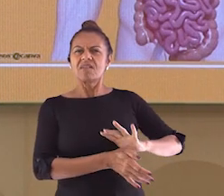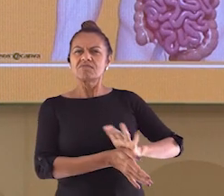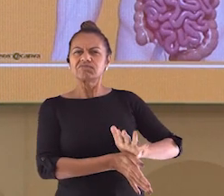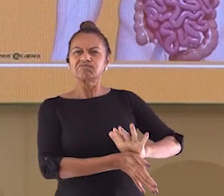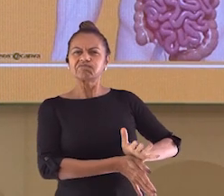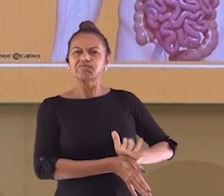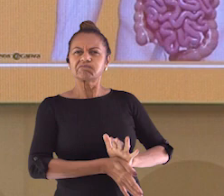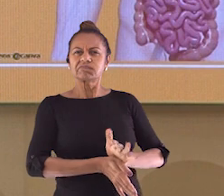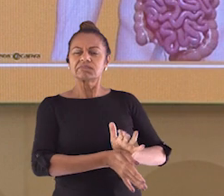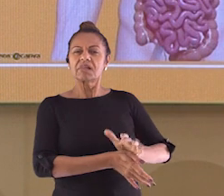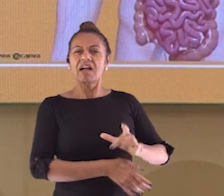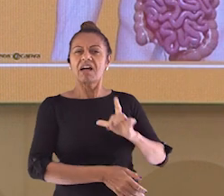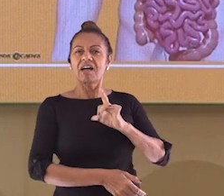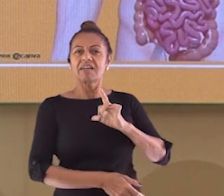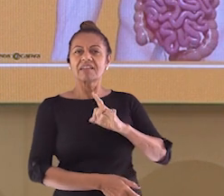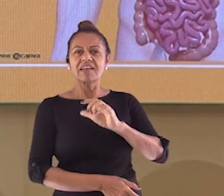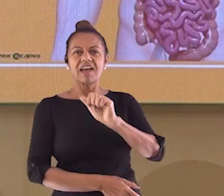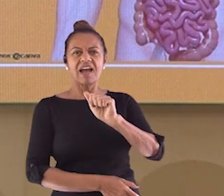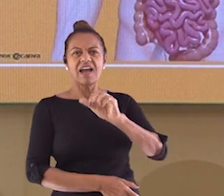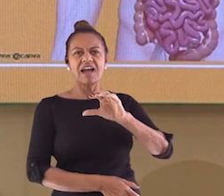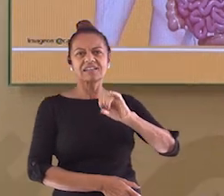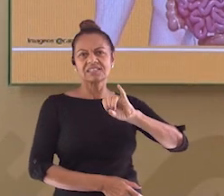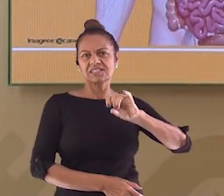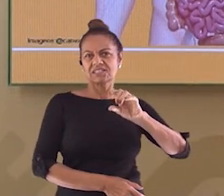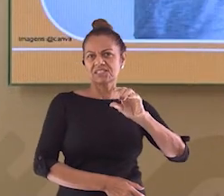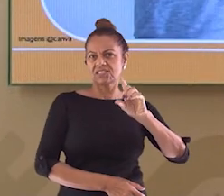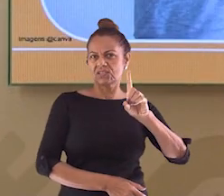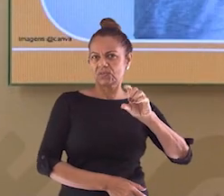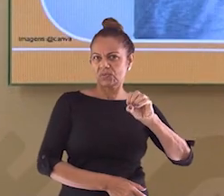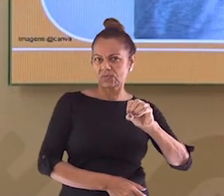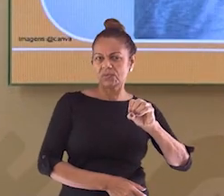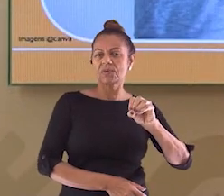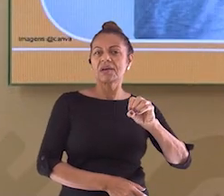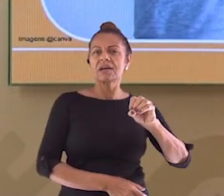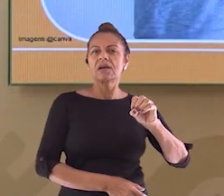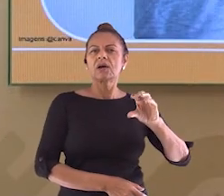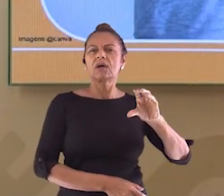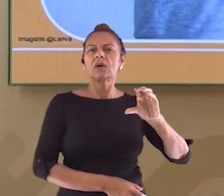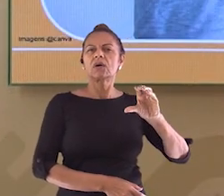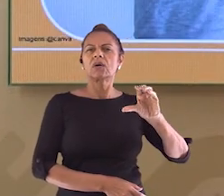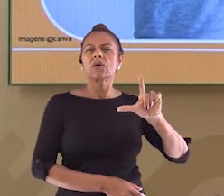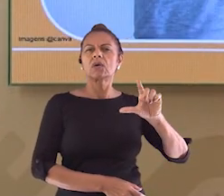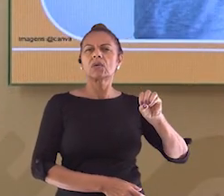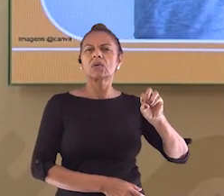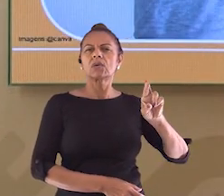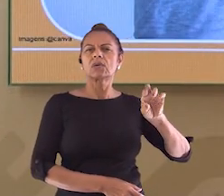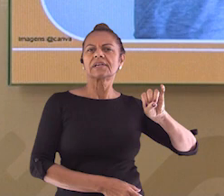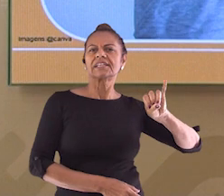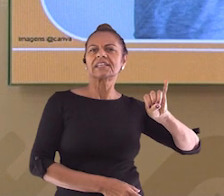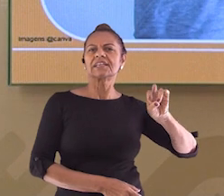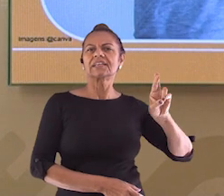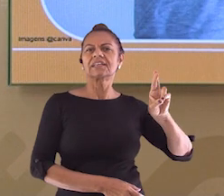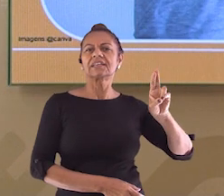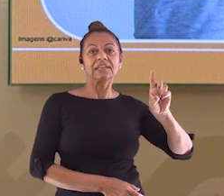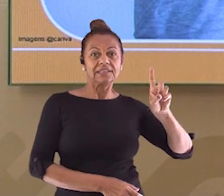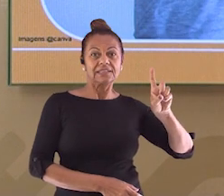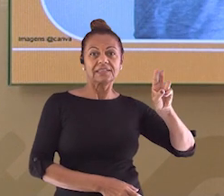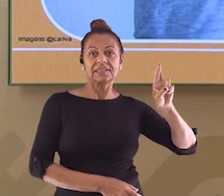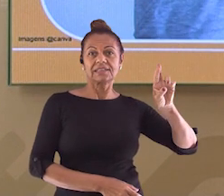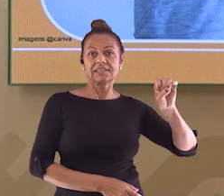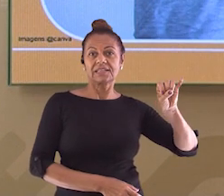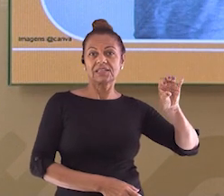ácido clorídrico, localizado no estômago. Então, quando estamos com a queimação estomacal, por